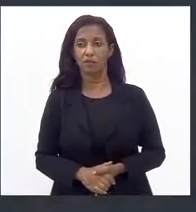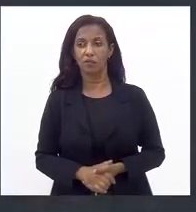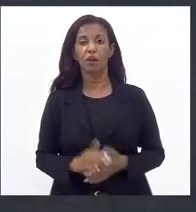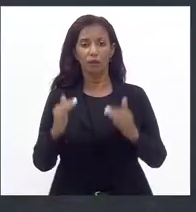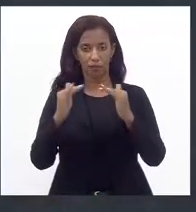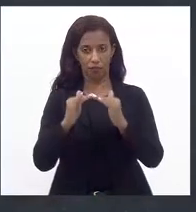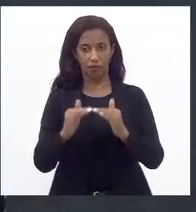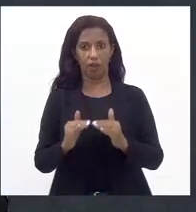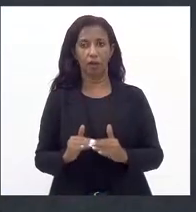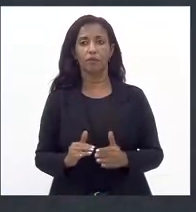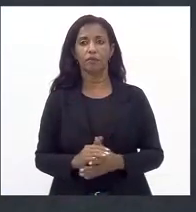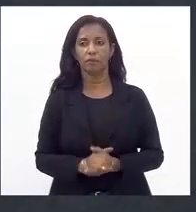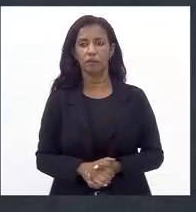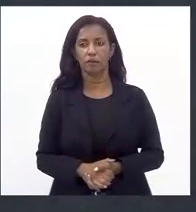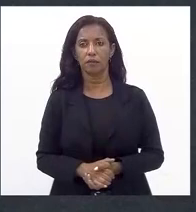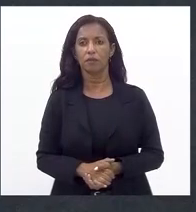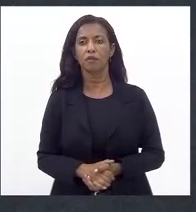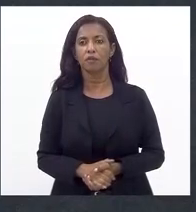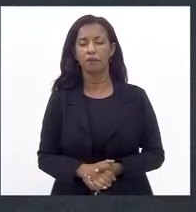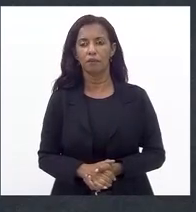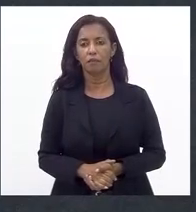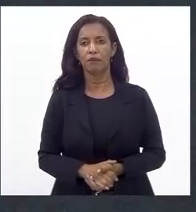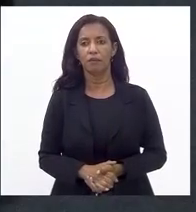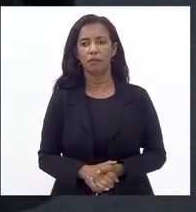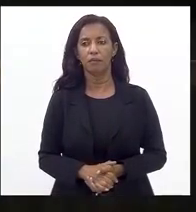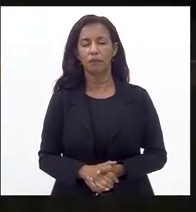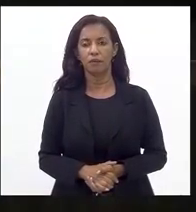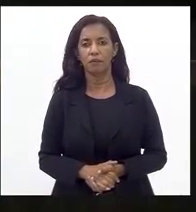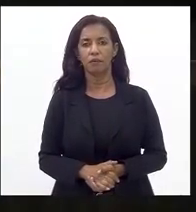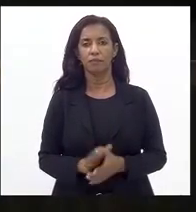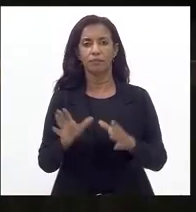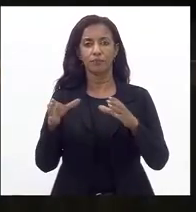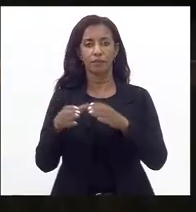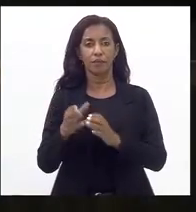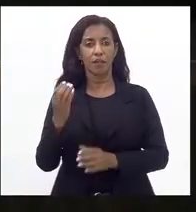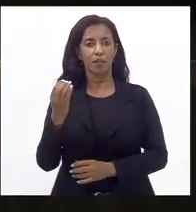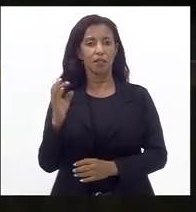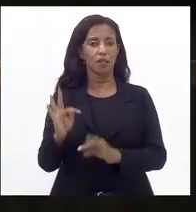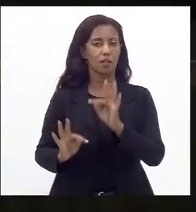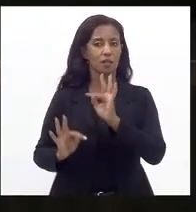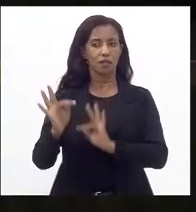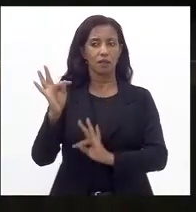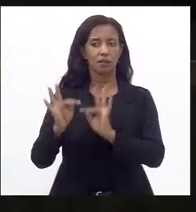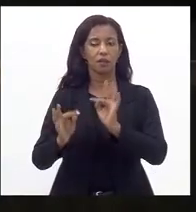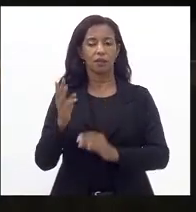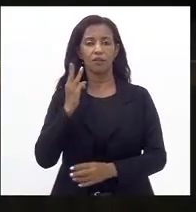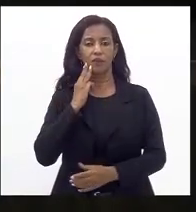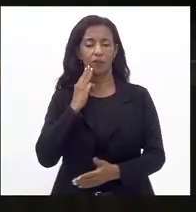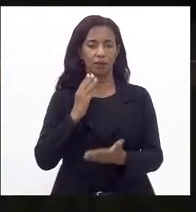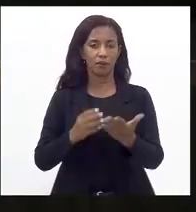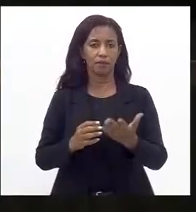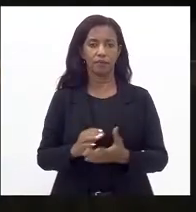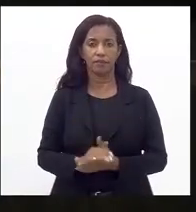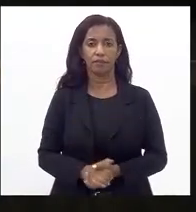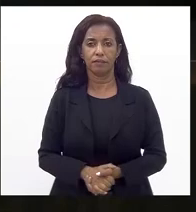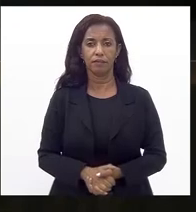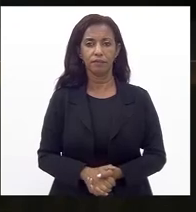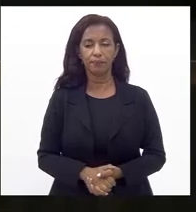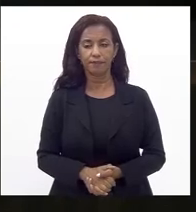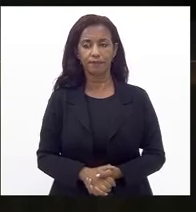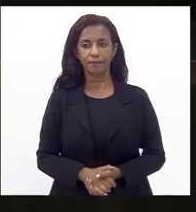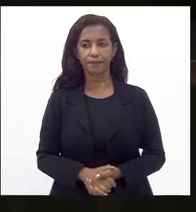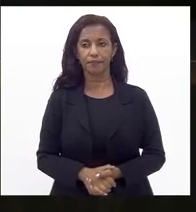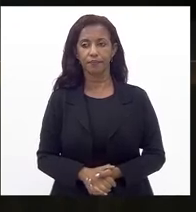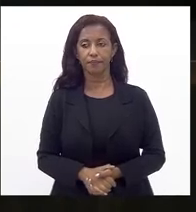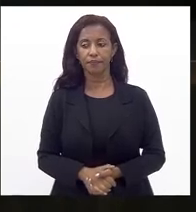um horário favorável substitutivo pela comissão de ciência e tecnologia estado waldeck Carneiro